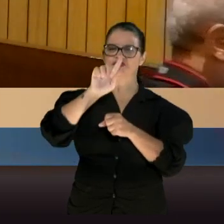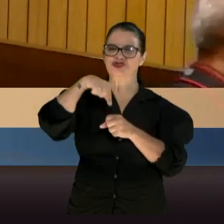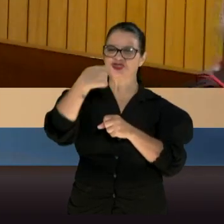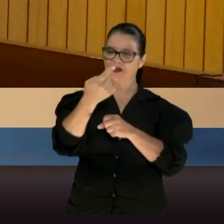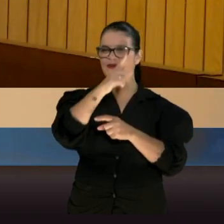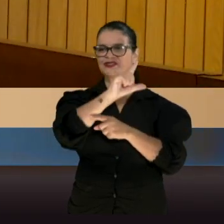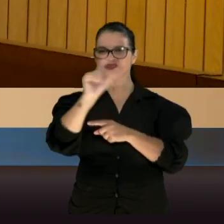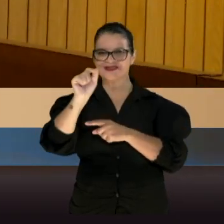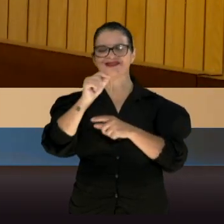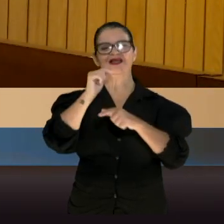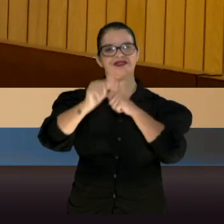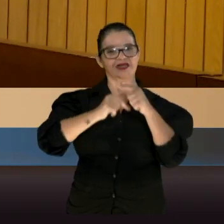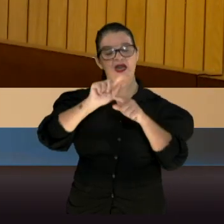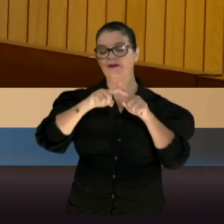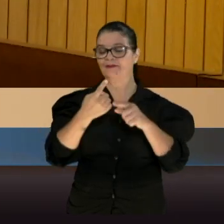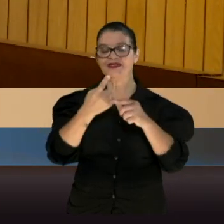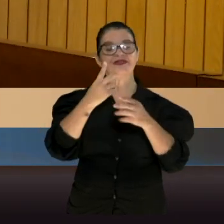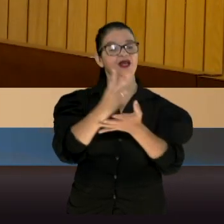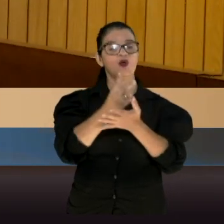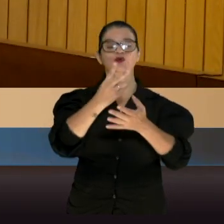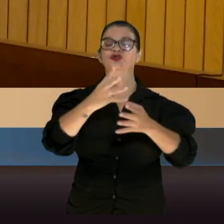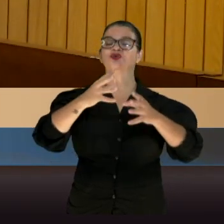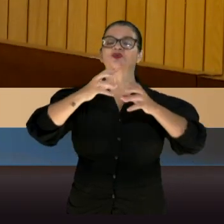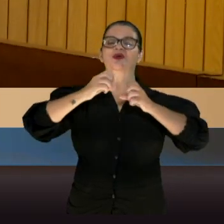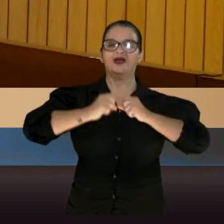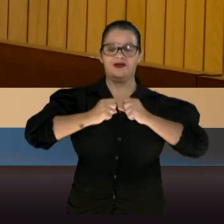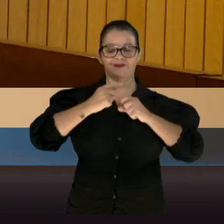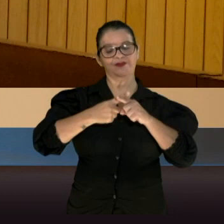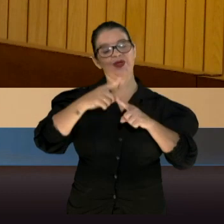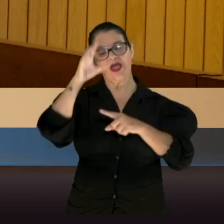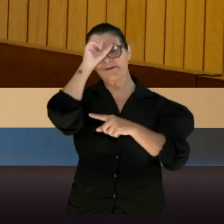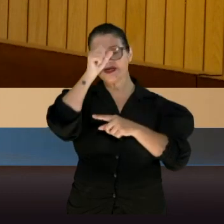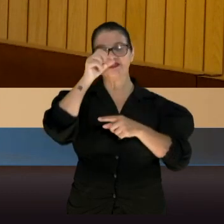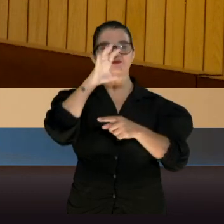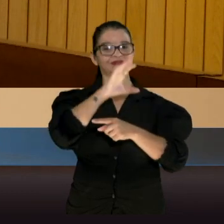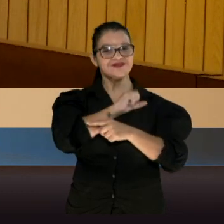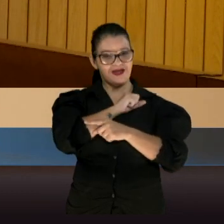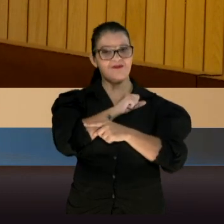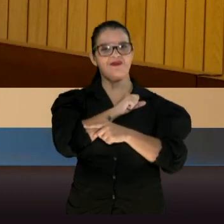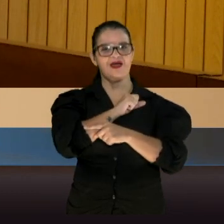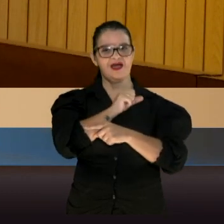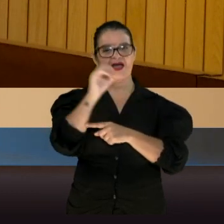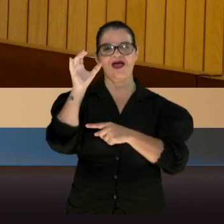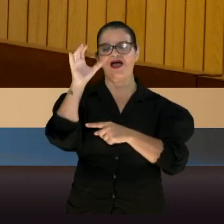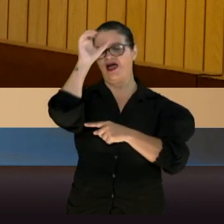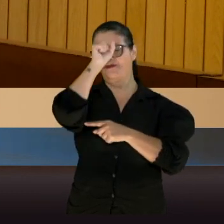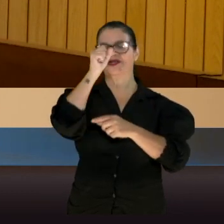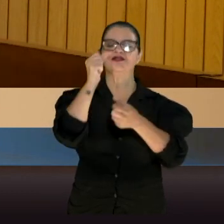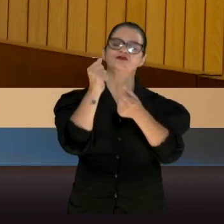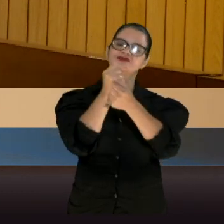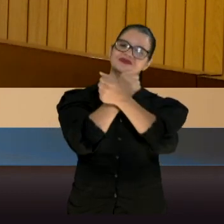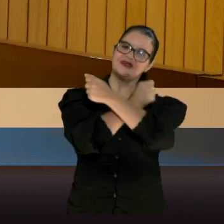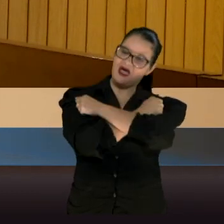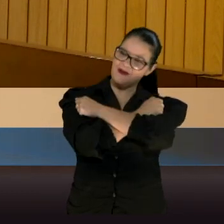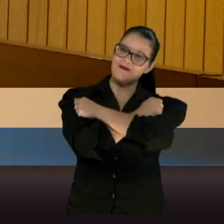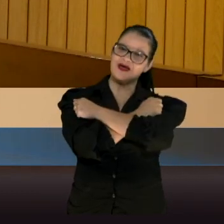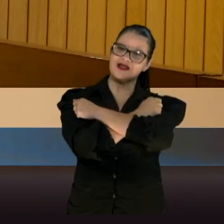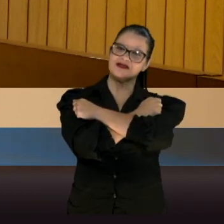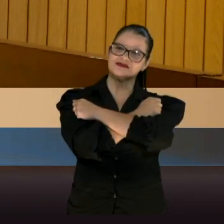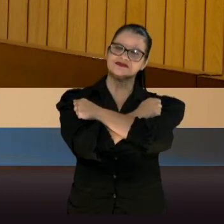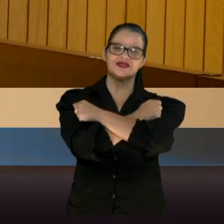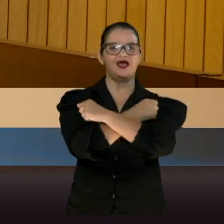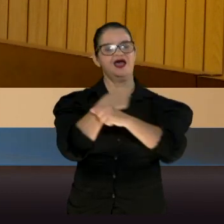forjado. Aprendemos a amar, aprendemos a abraçar